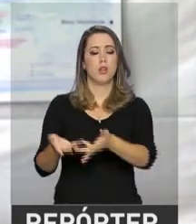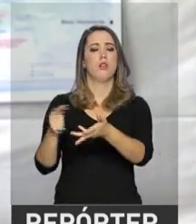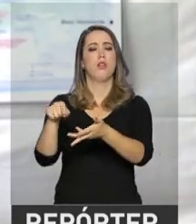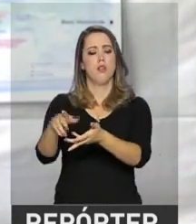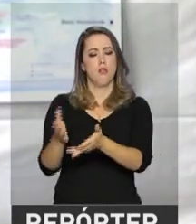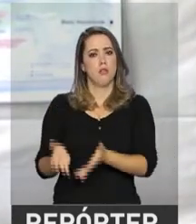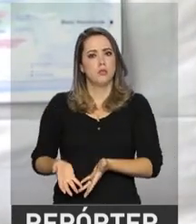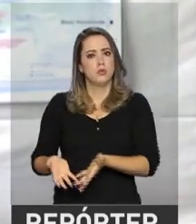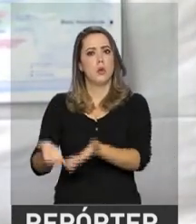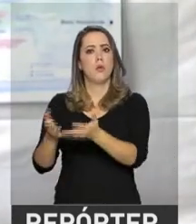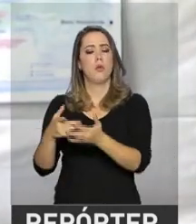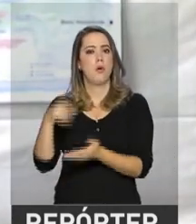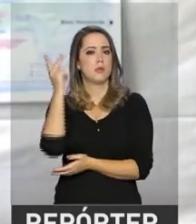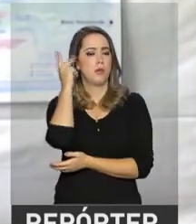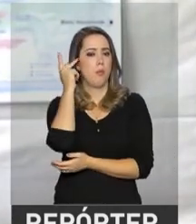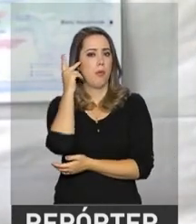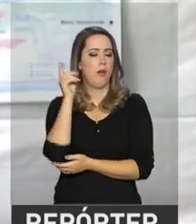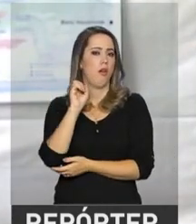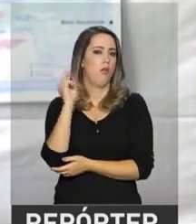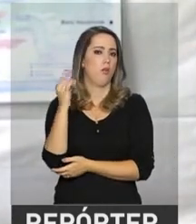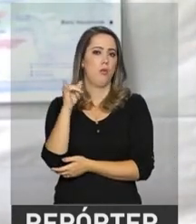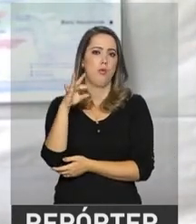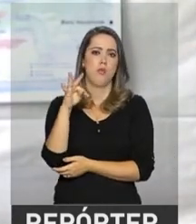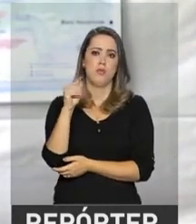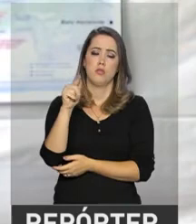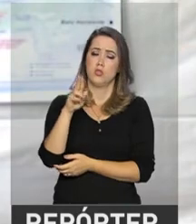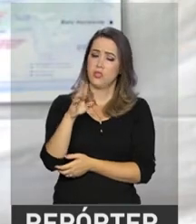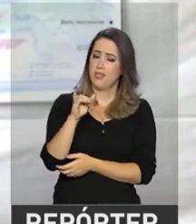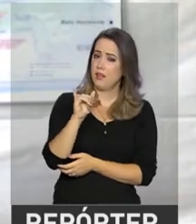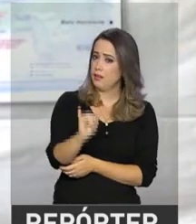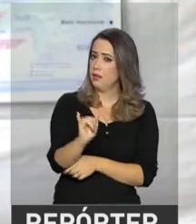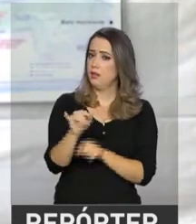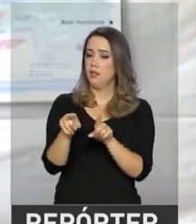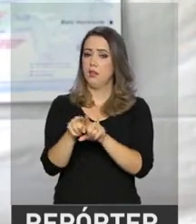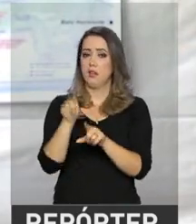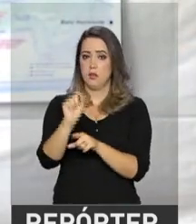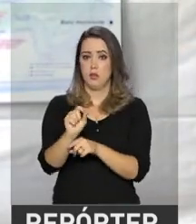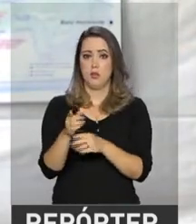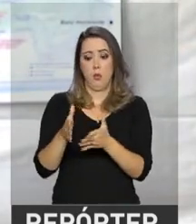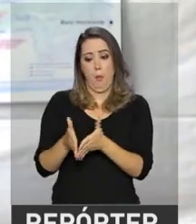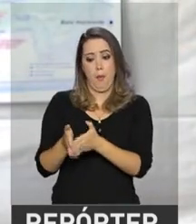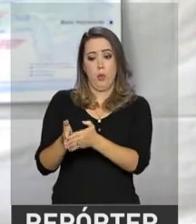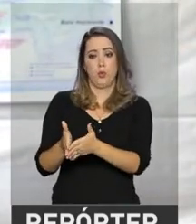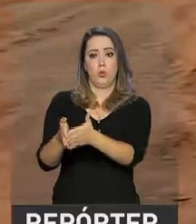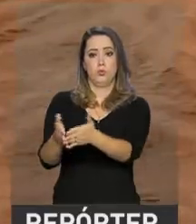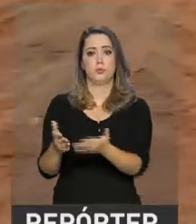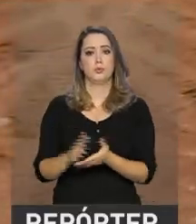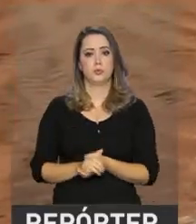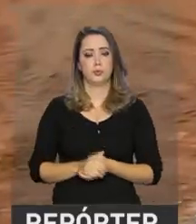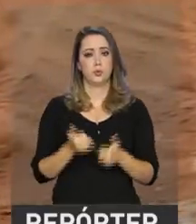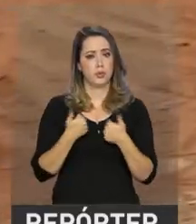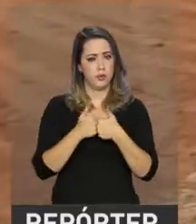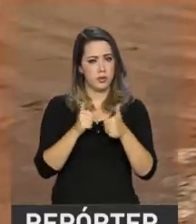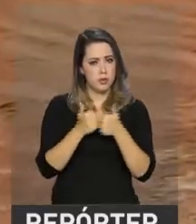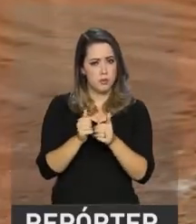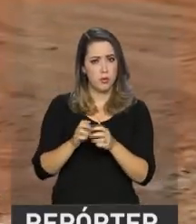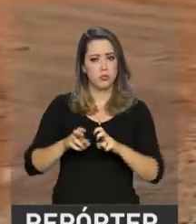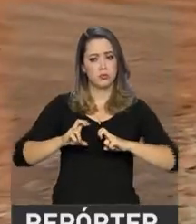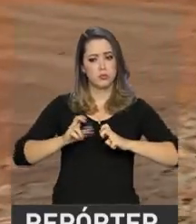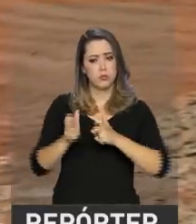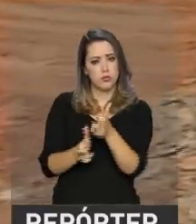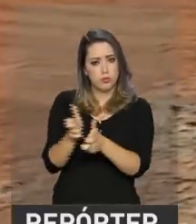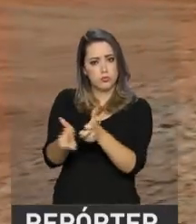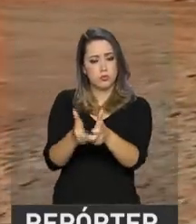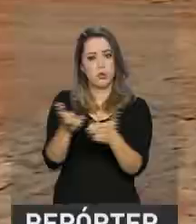destino ao porto de Santos ou de Itaqui, conforme a necessidade deles. A obra ainda está na fase